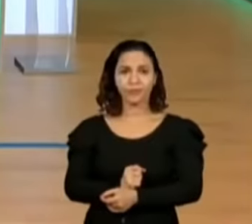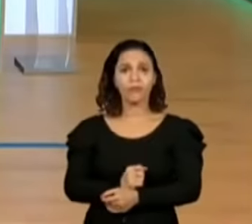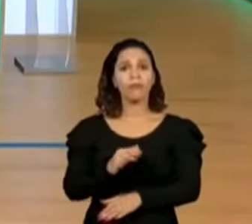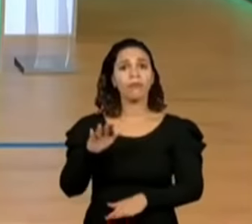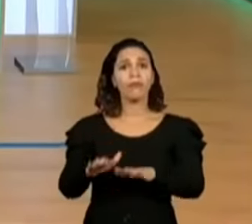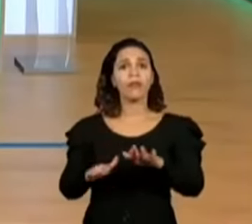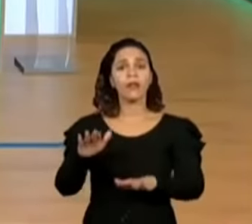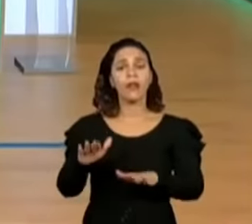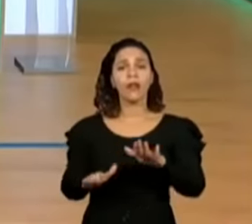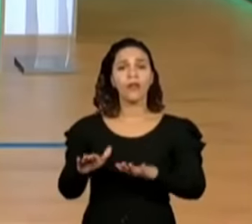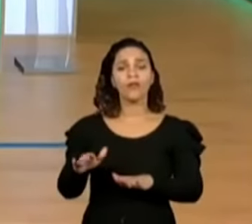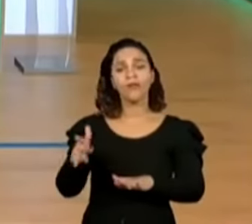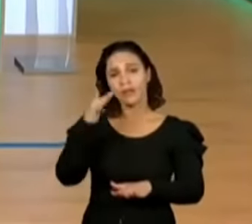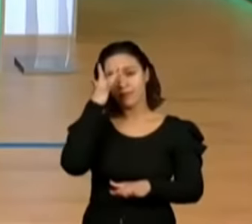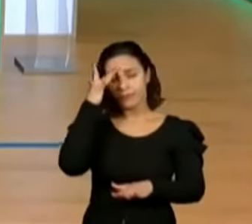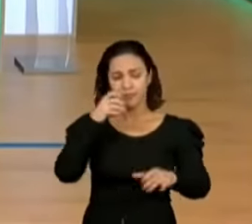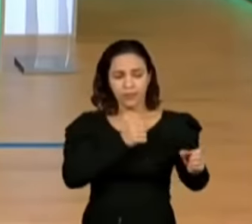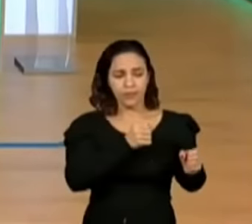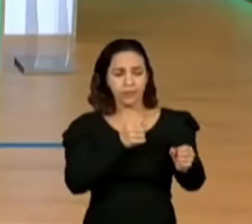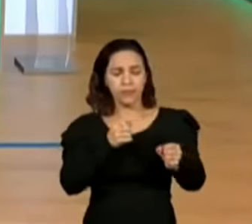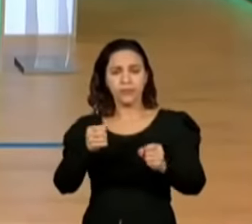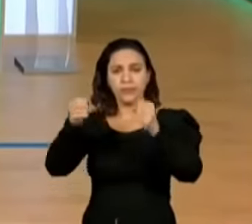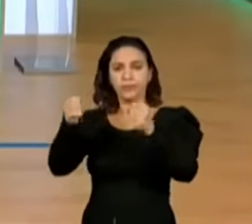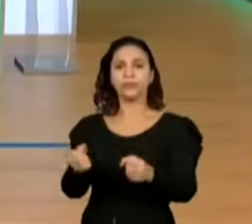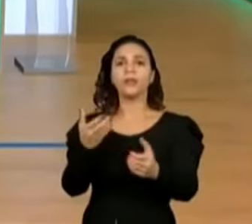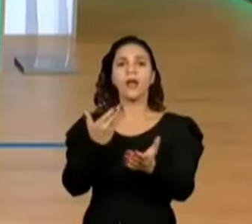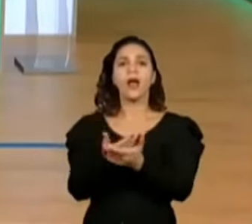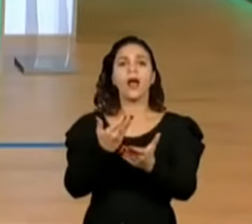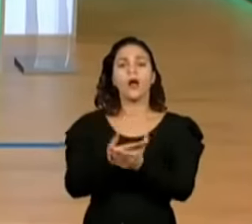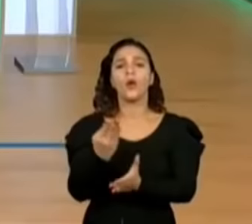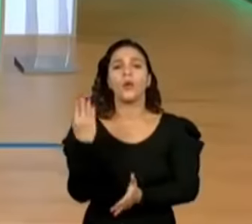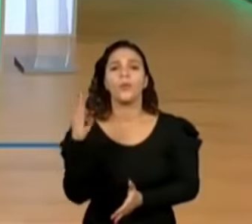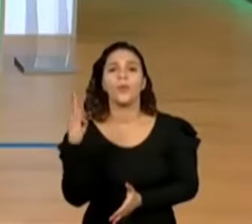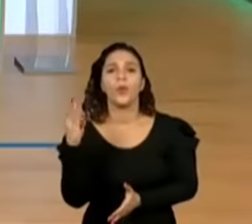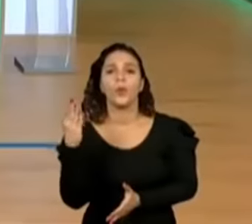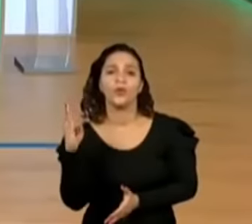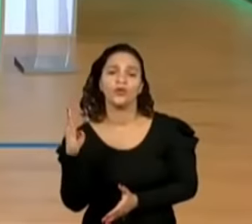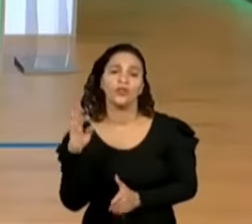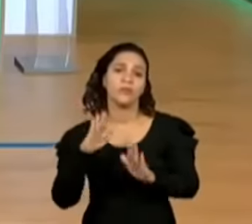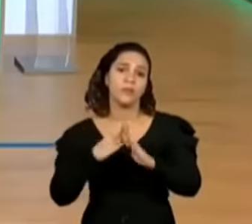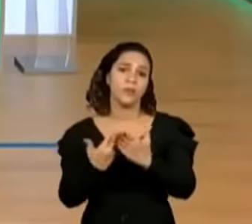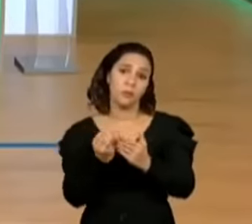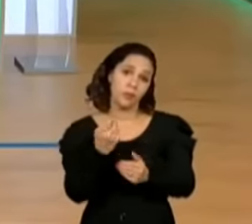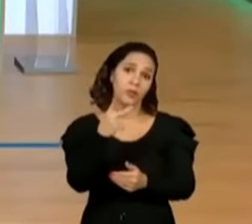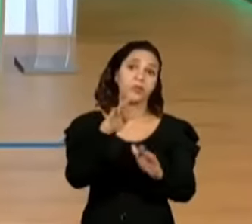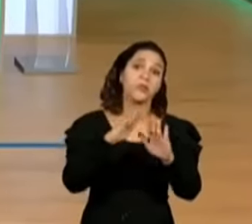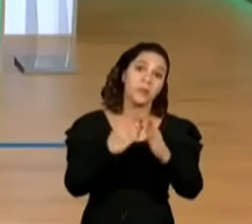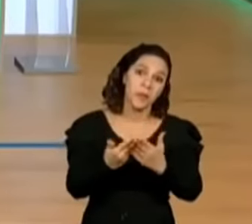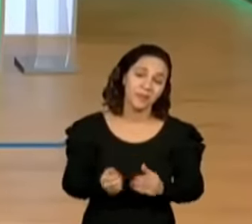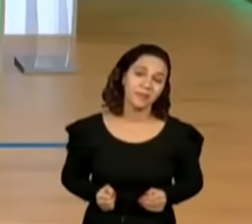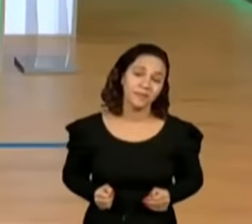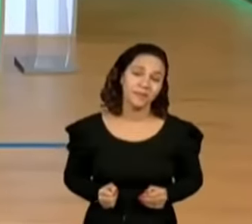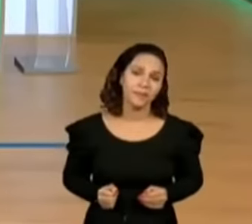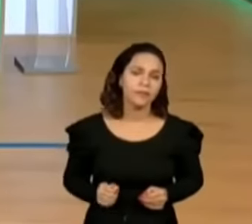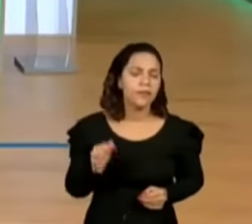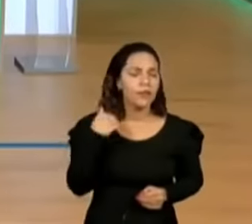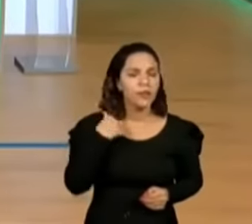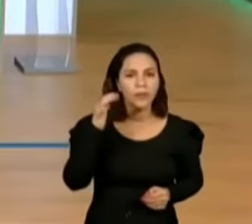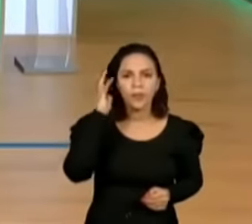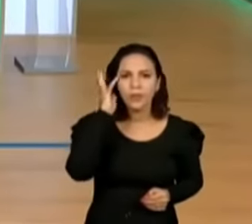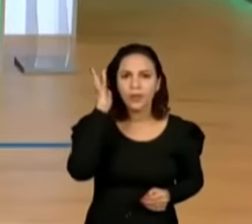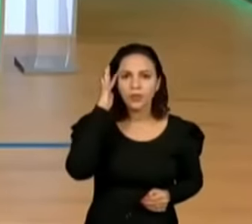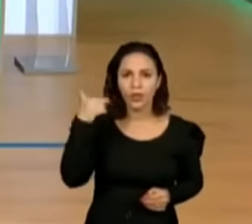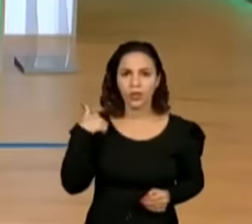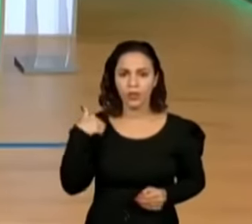me levassem para a aula de biologia, de alguma escola. Talvez na sua, quem sabe. Já imagino